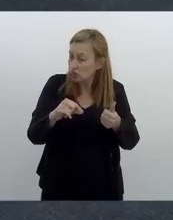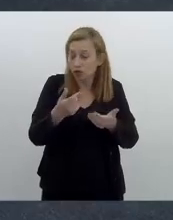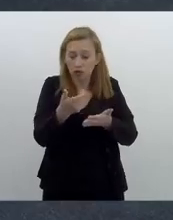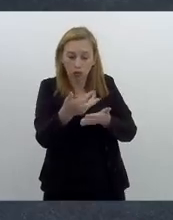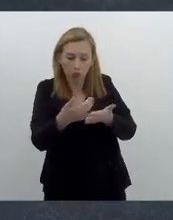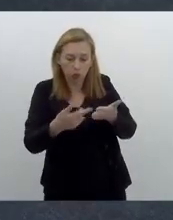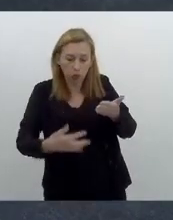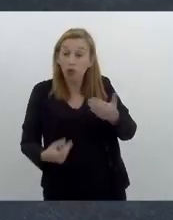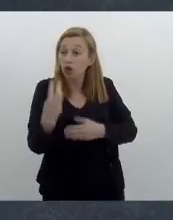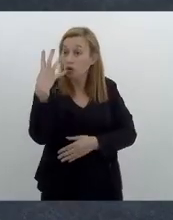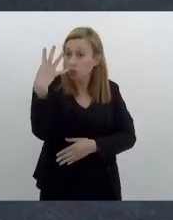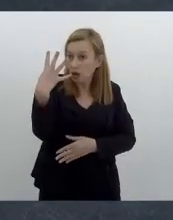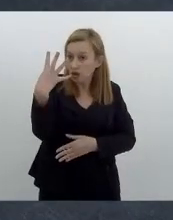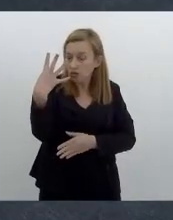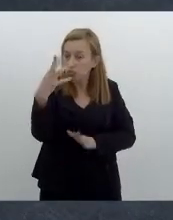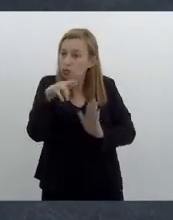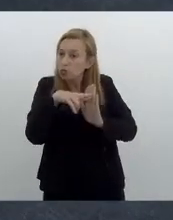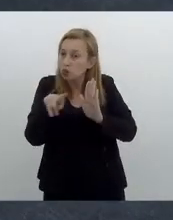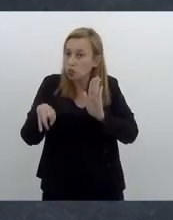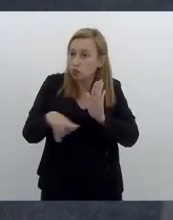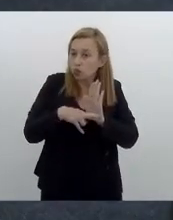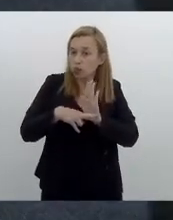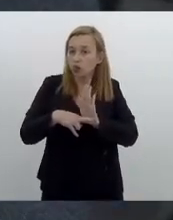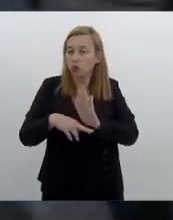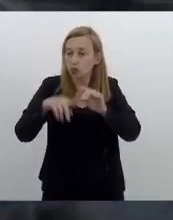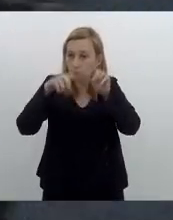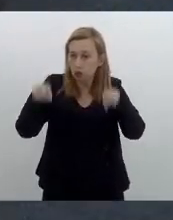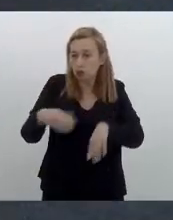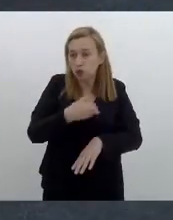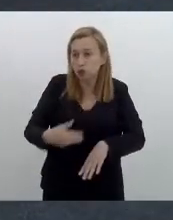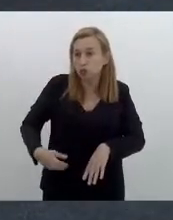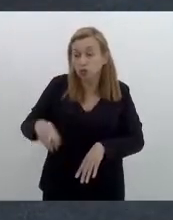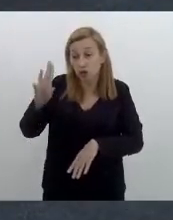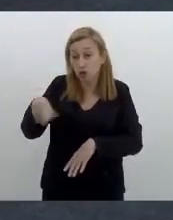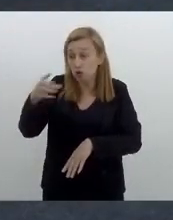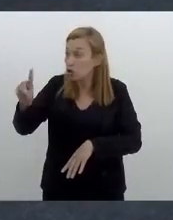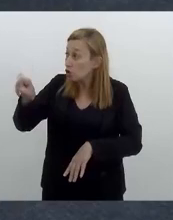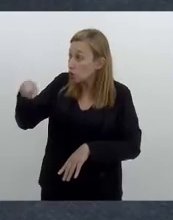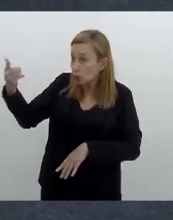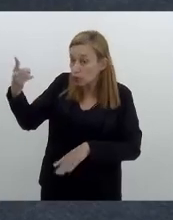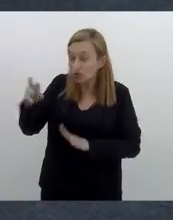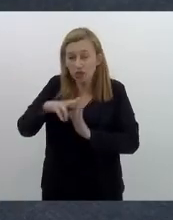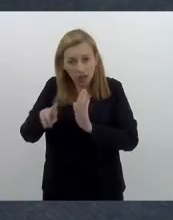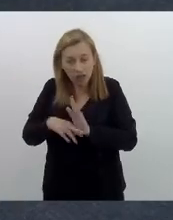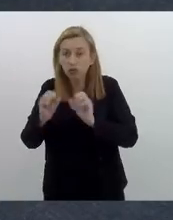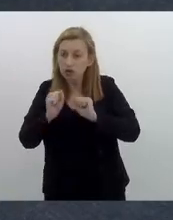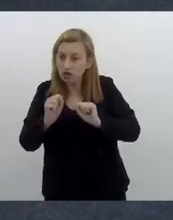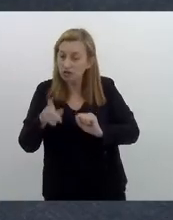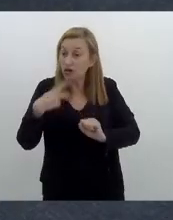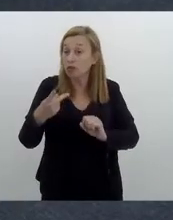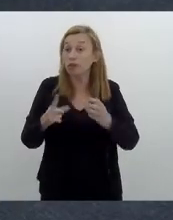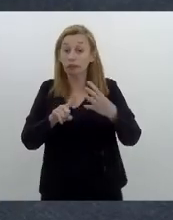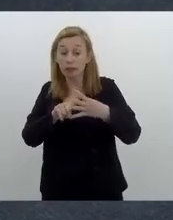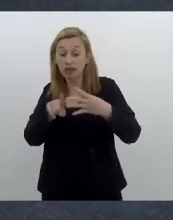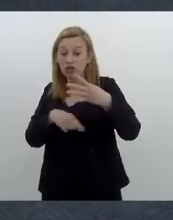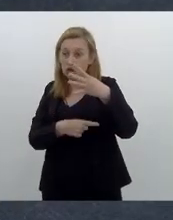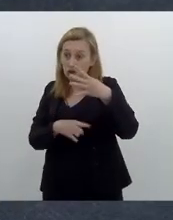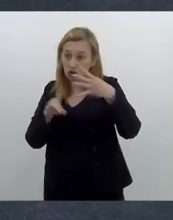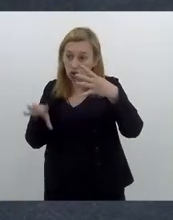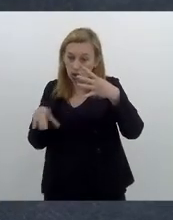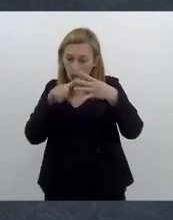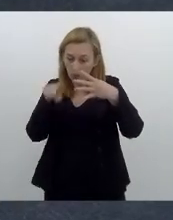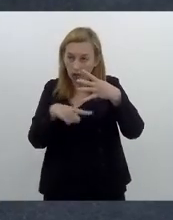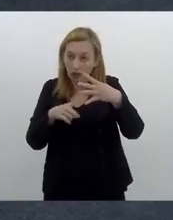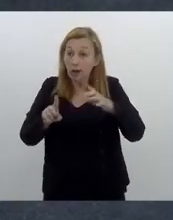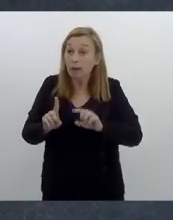4 regras Aplicáveis Aos servidores públicos Da União Entre outras regras Que ele poderia citar Mas citou essas 4 Só que quando